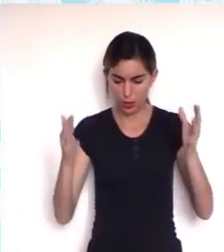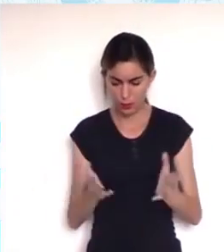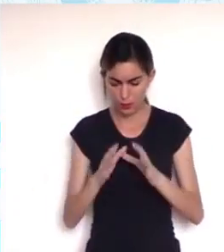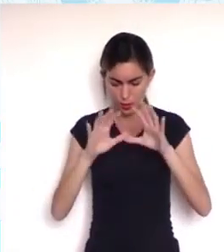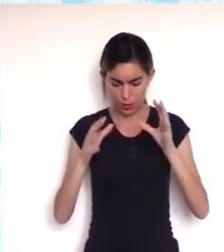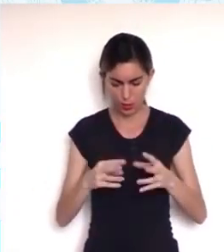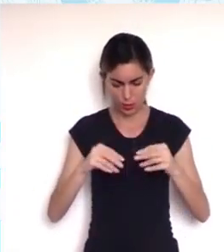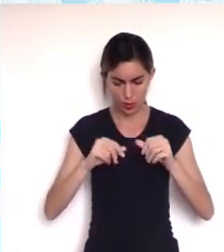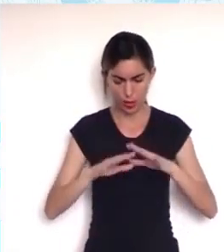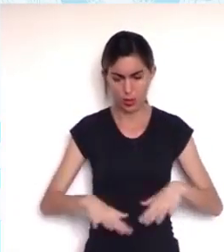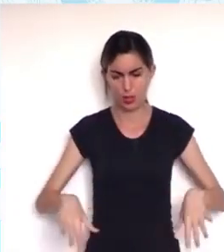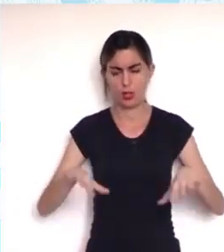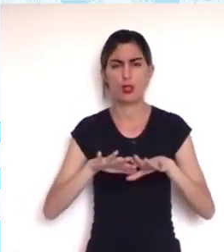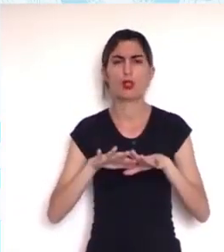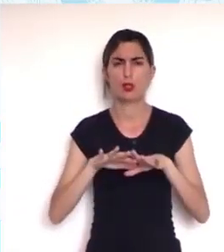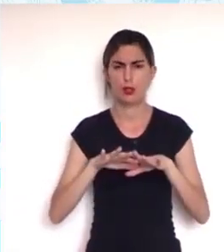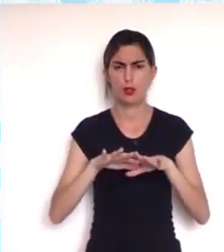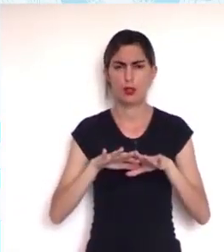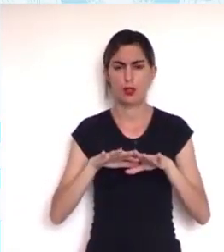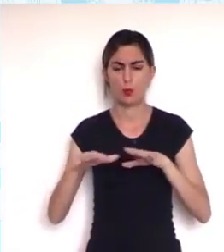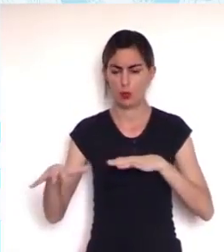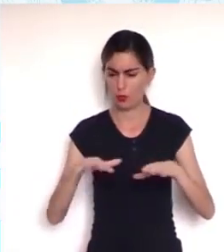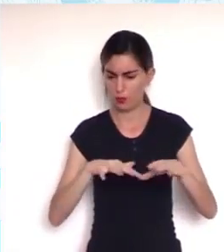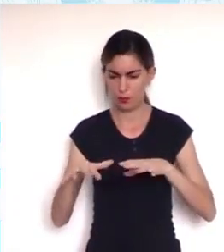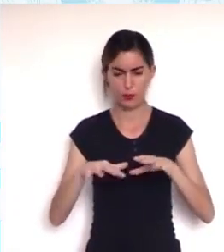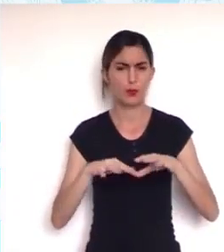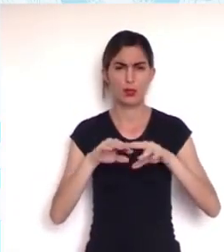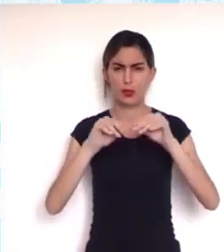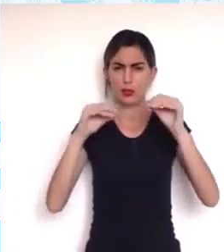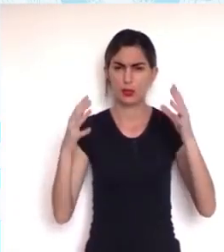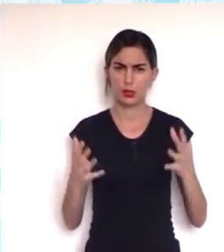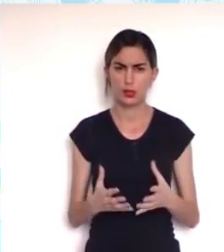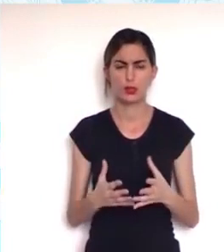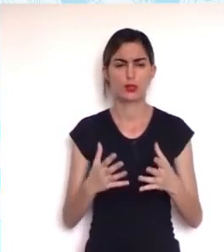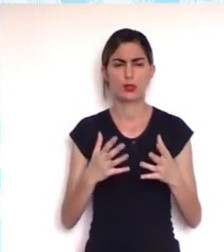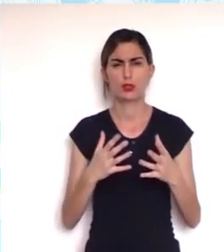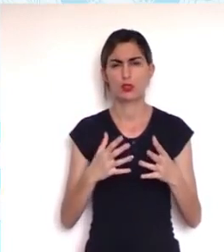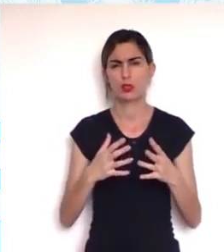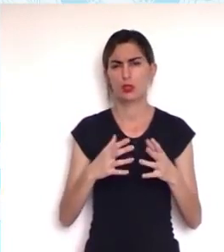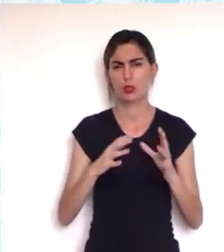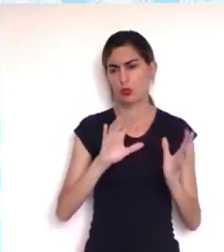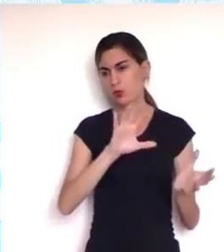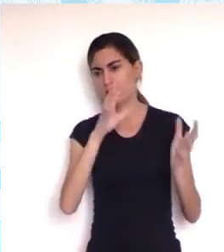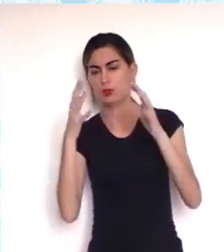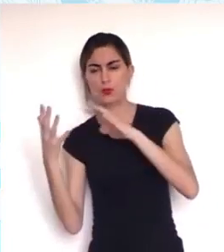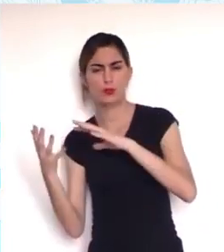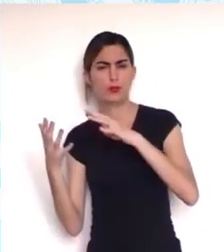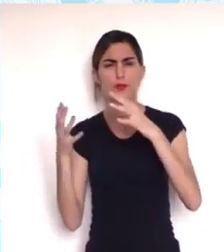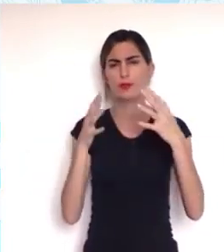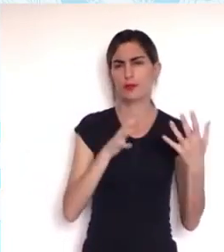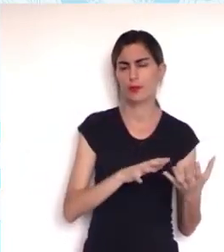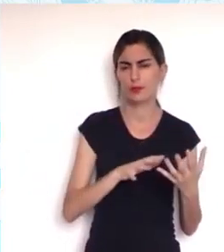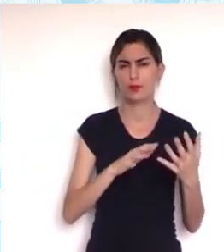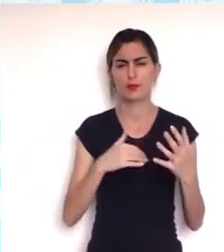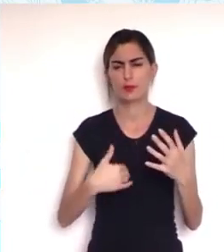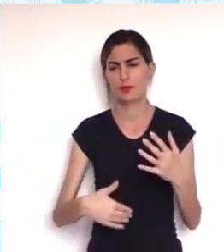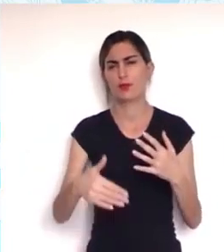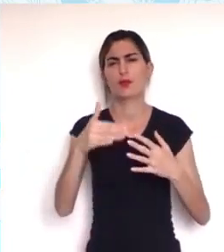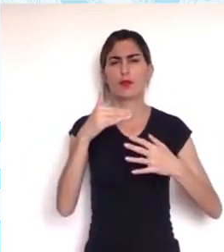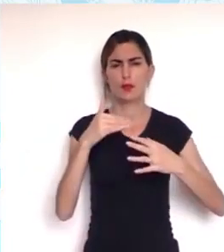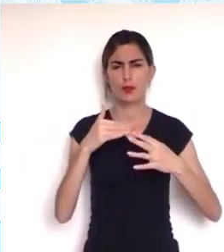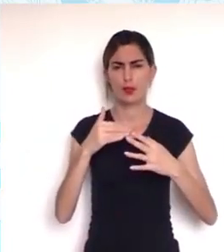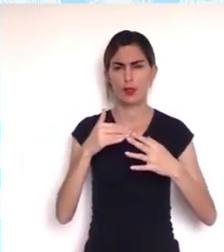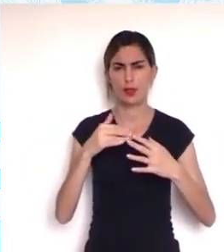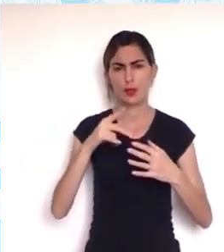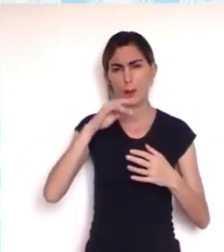Terra, das camadas da Terra, dos movimentos da Terra, das estações que nós passamos,